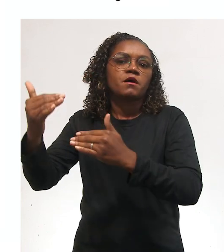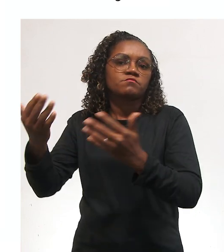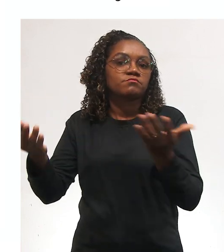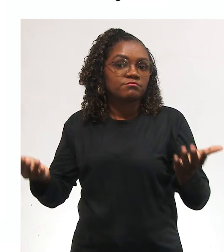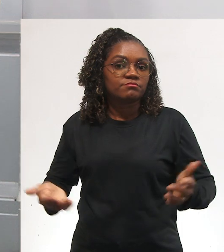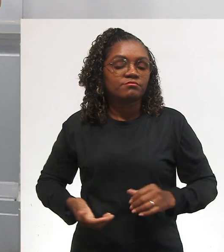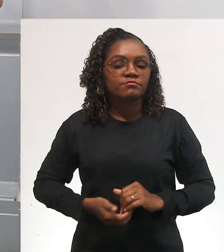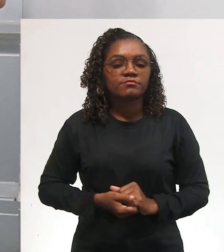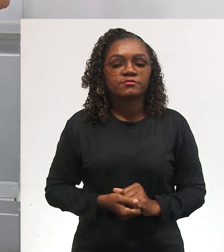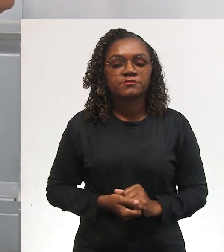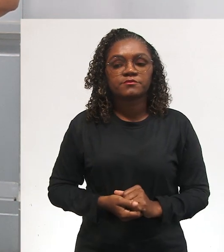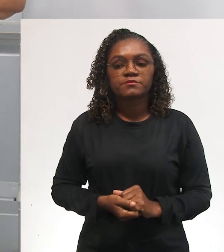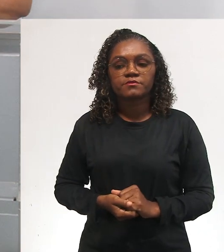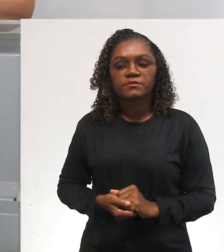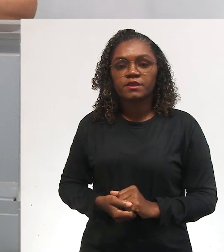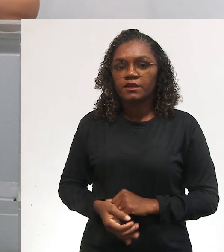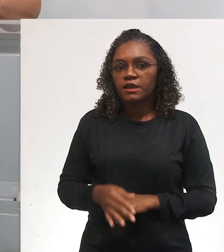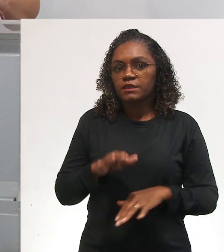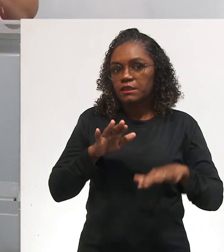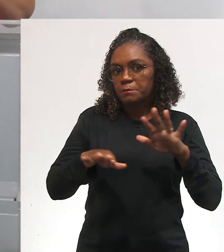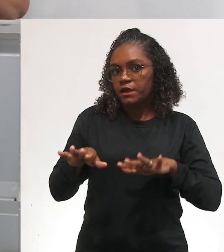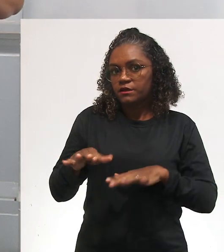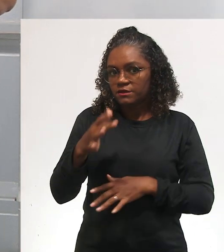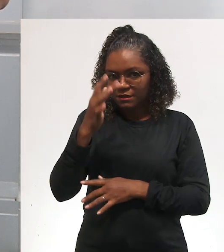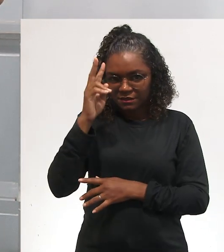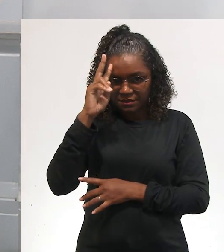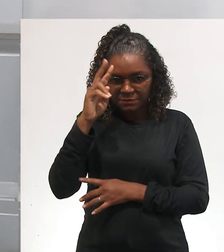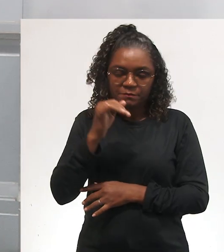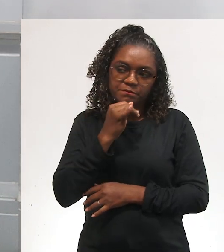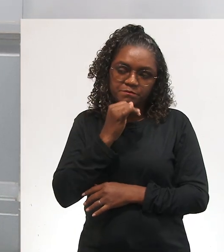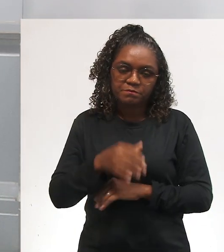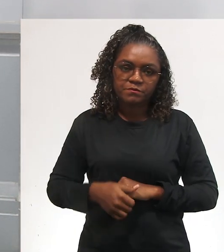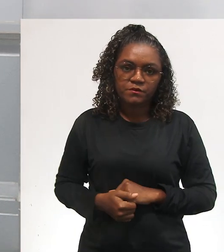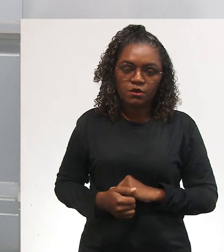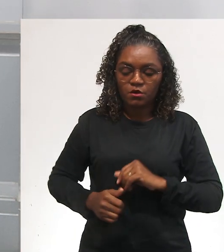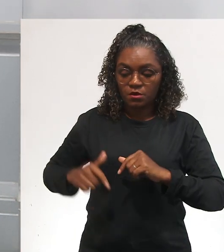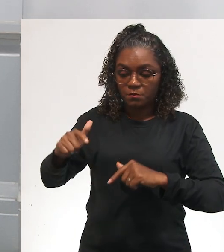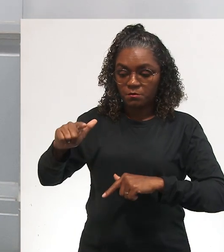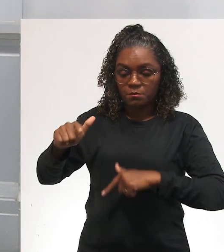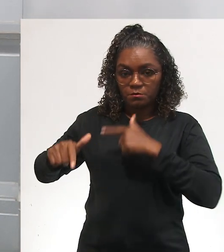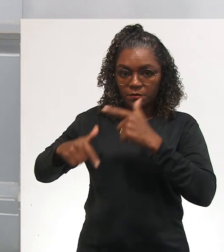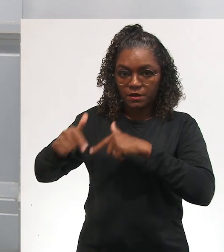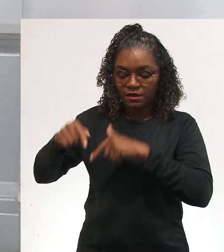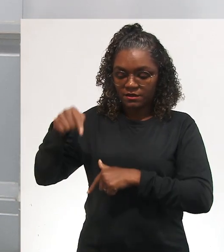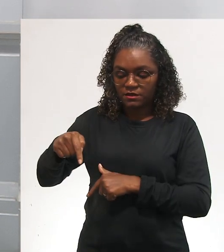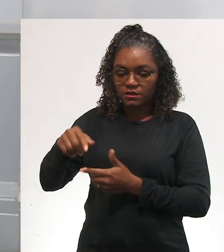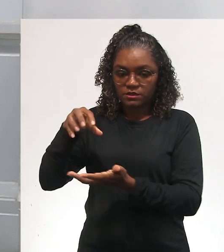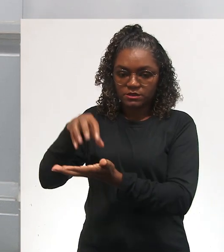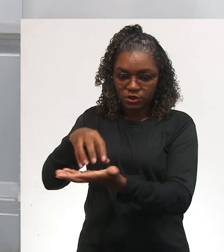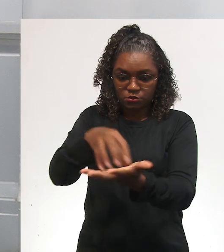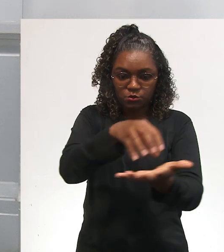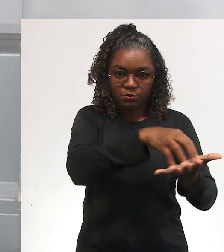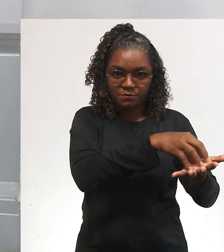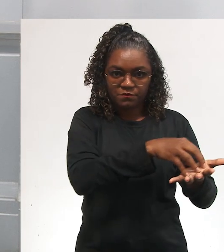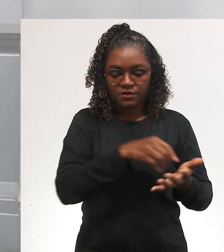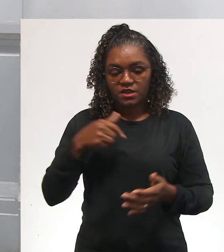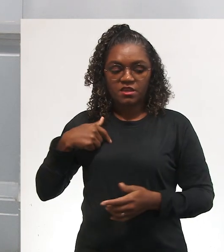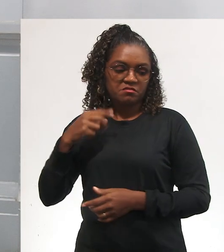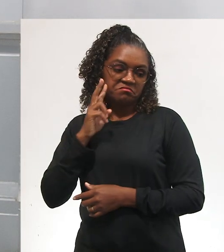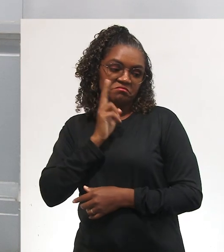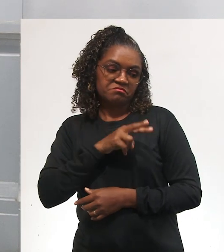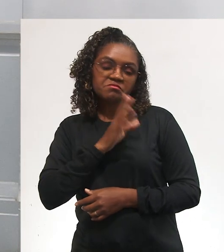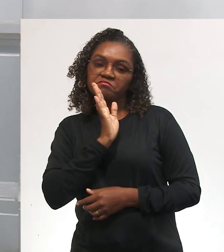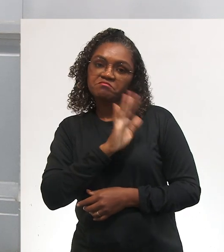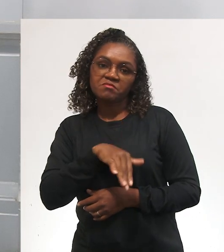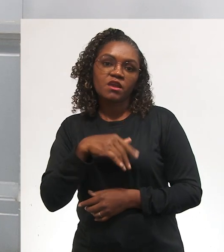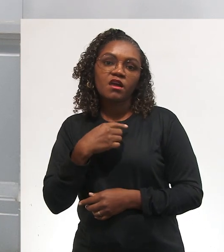aquela ideia de que não é do meu setor, então nem me preocupo com isso? Não, muito pelo contrário. Se você